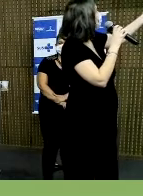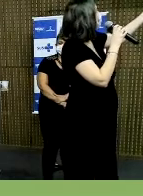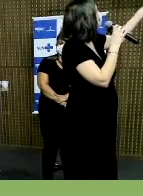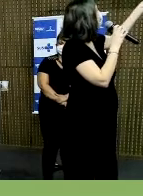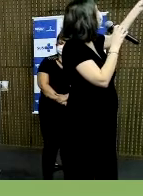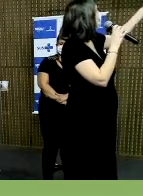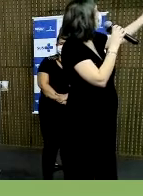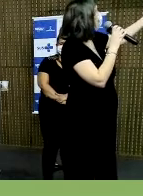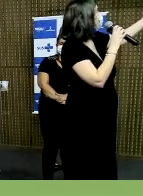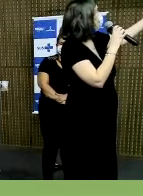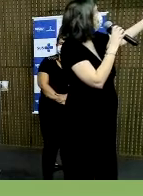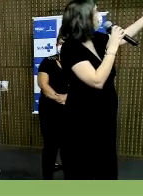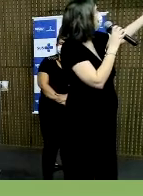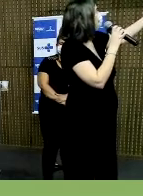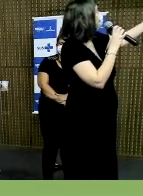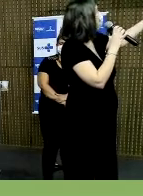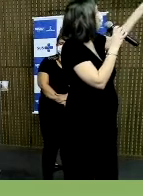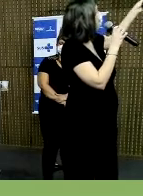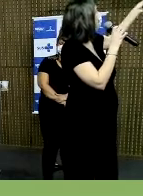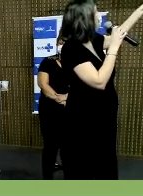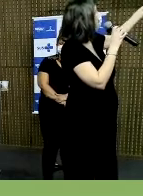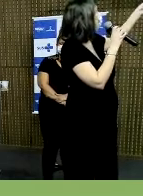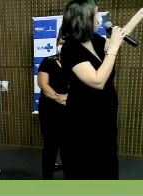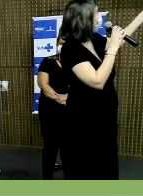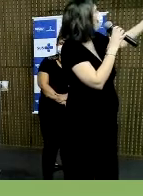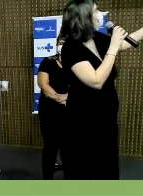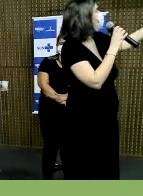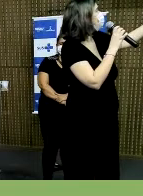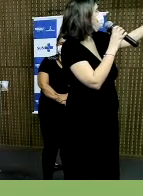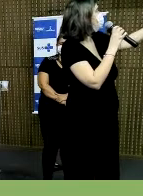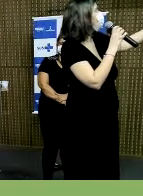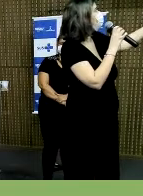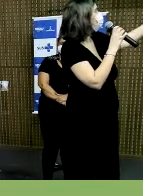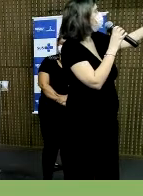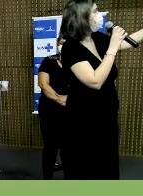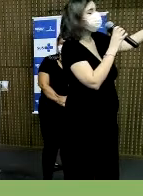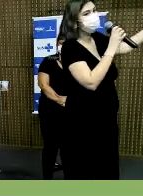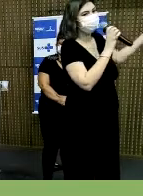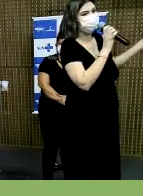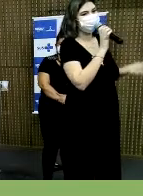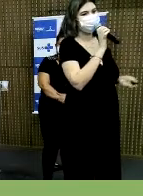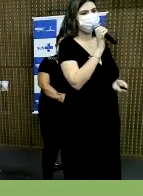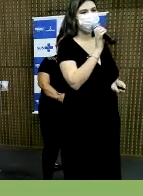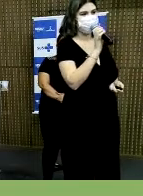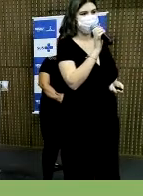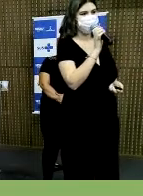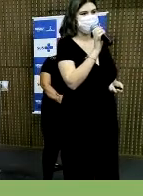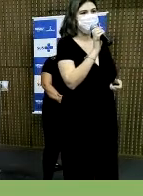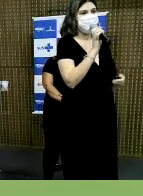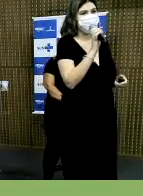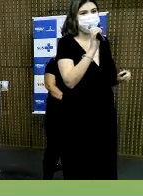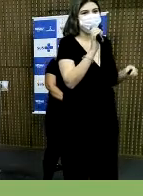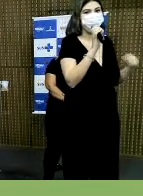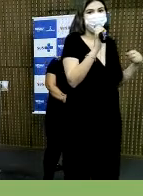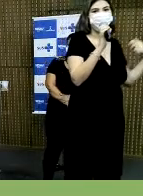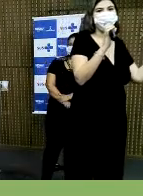nos valores. Ano passado, 103% na consulta geral. Este ano, no primeiro semestre, já teve 45%.